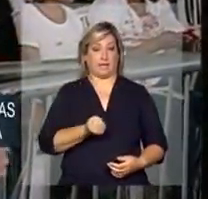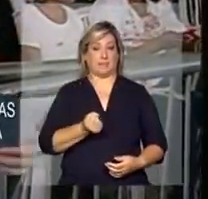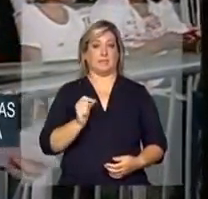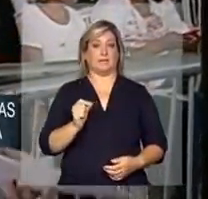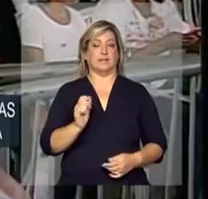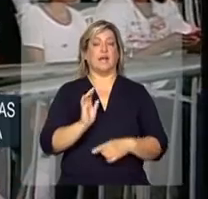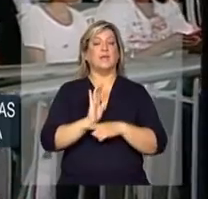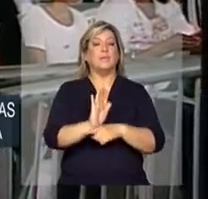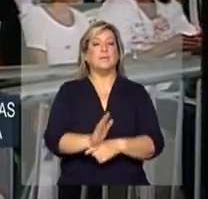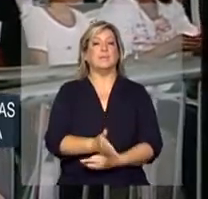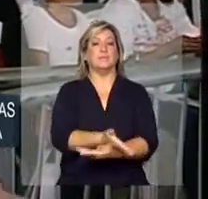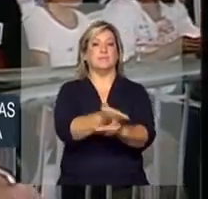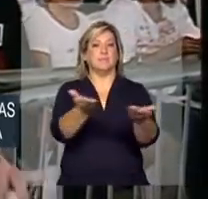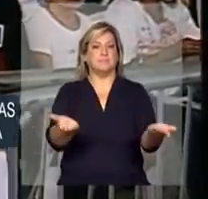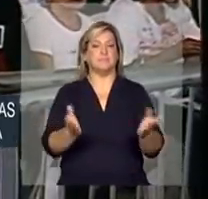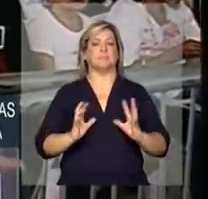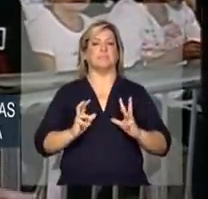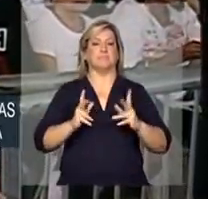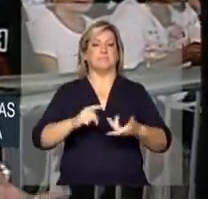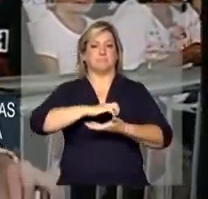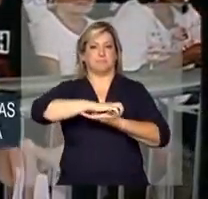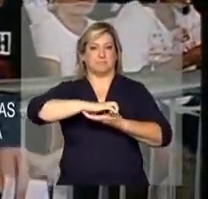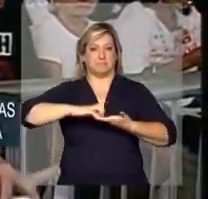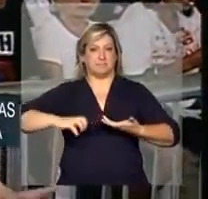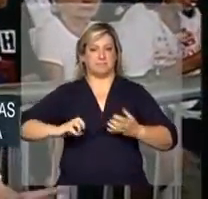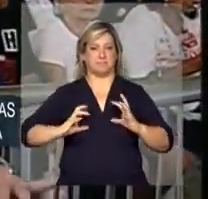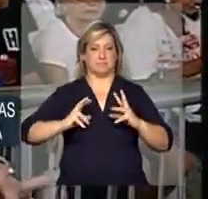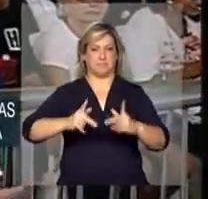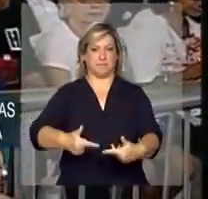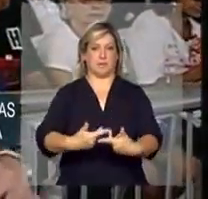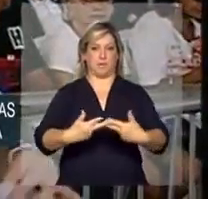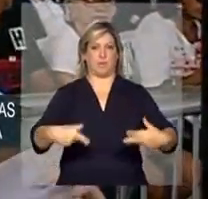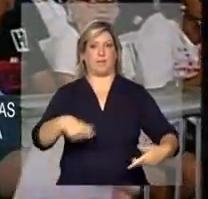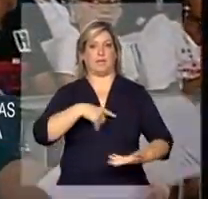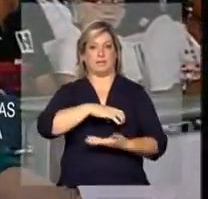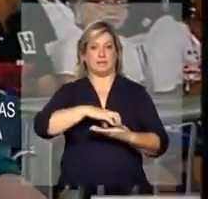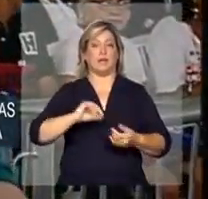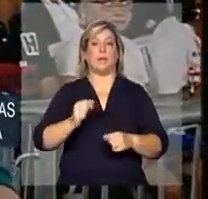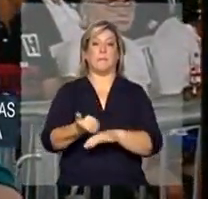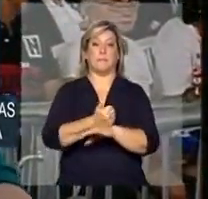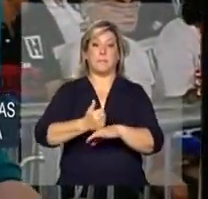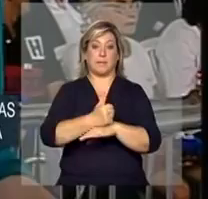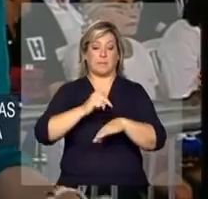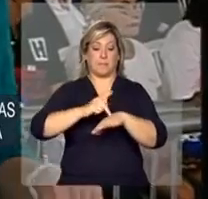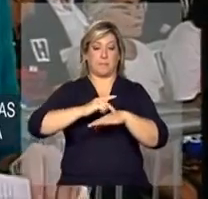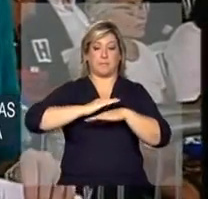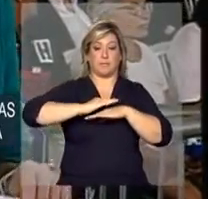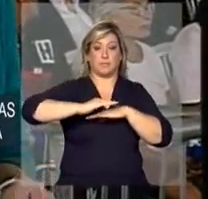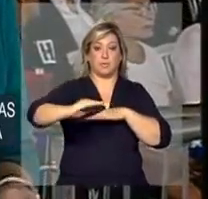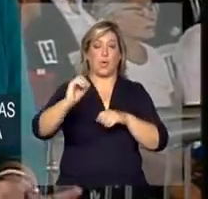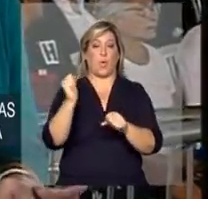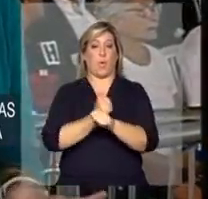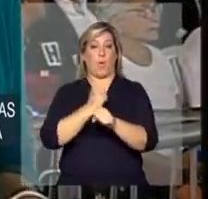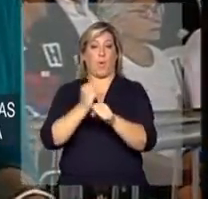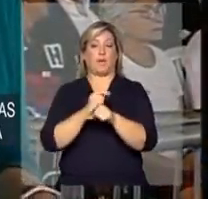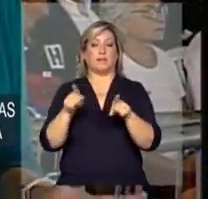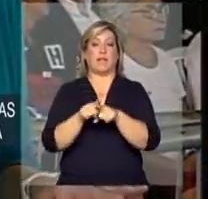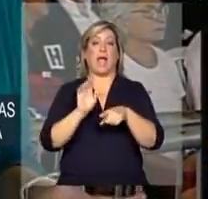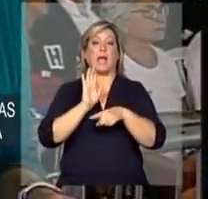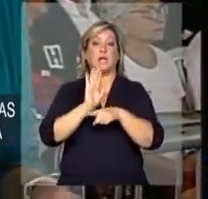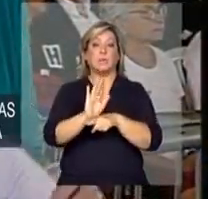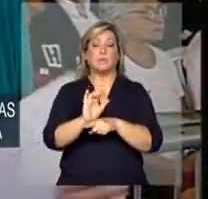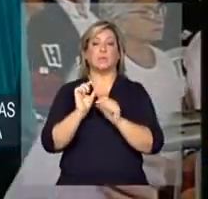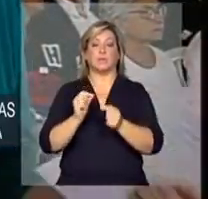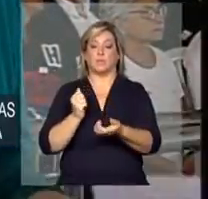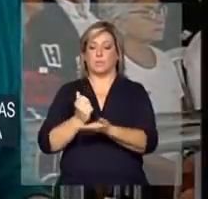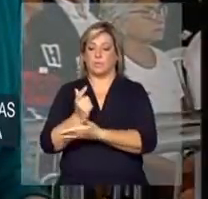entrega dessas retroescavadeiras. As máquinas vão ser usadas para melhorar as estradas e ajudar a escoar a